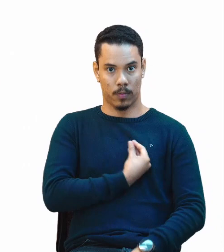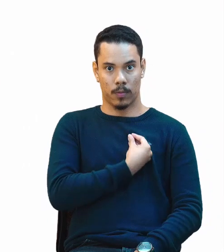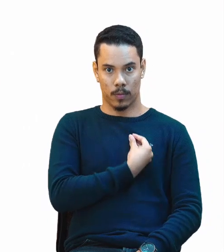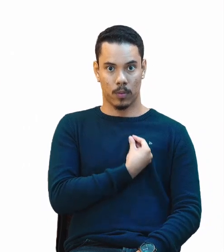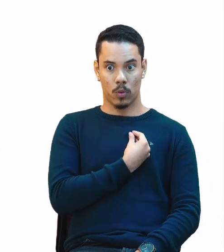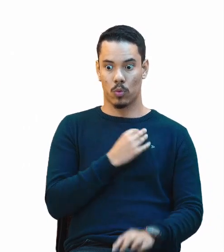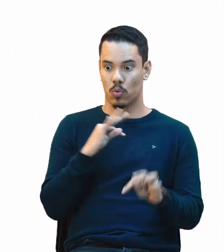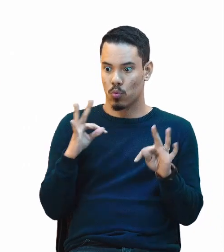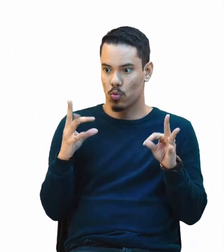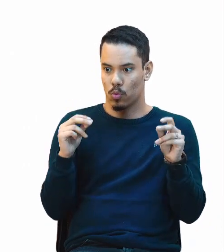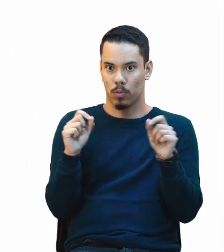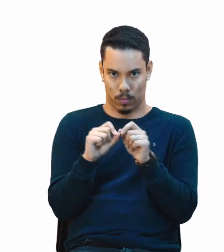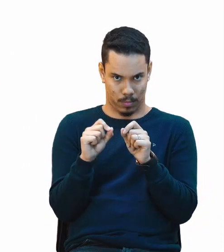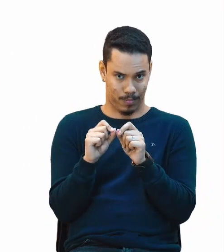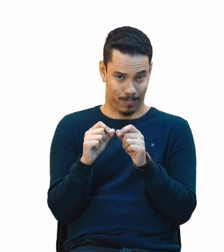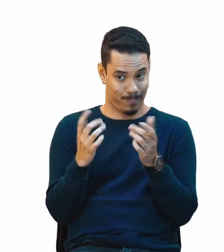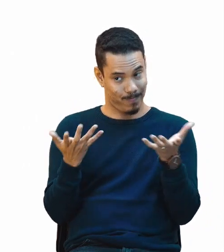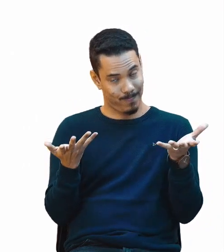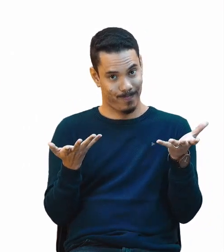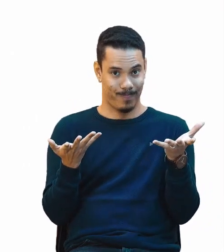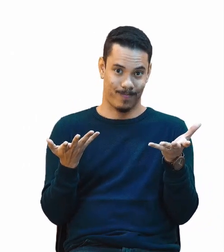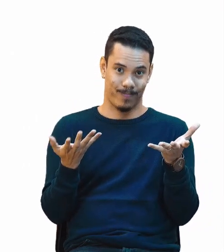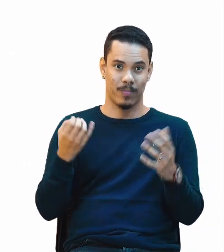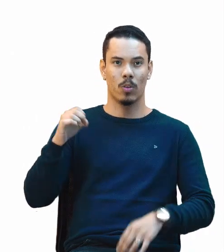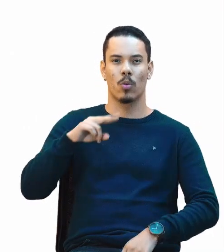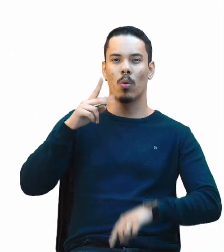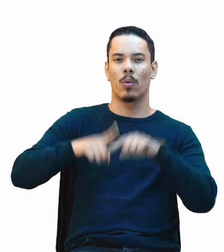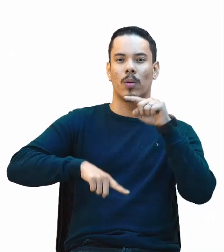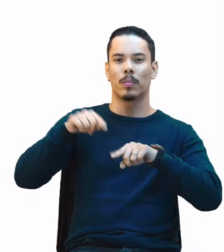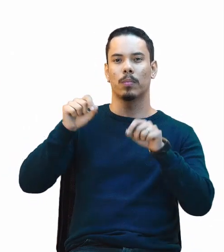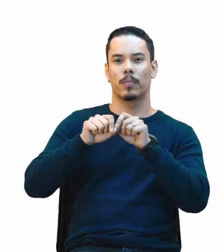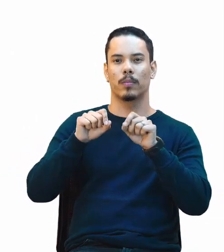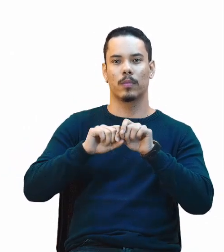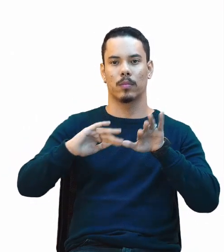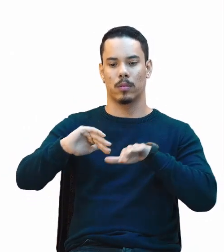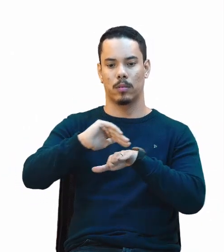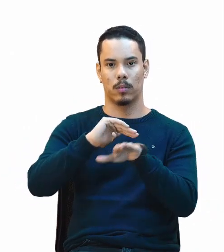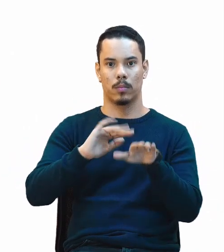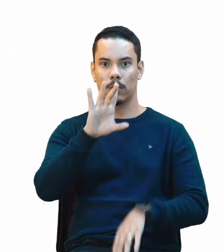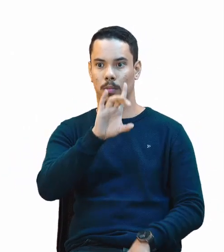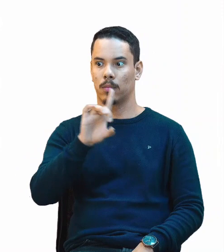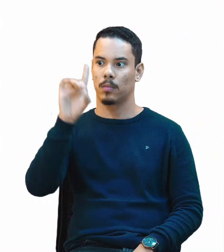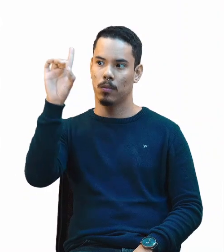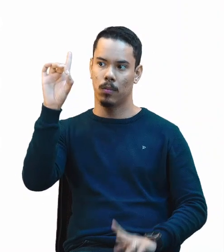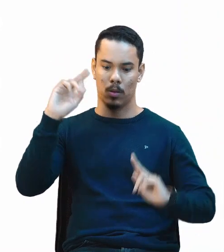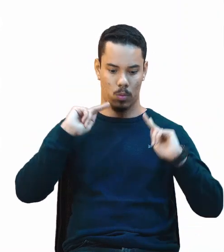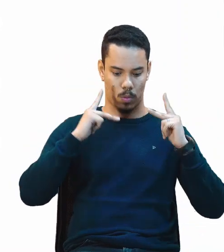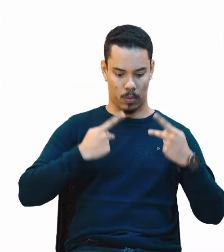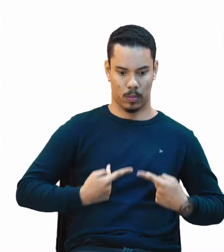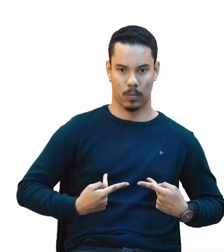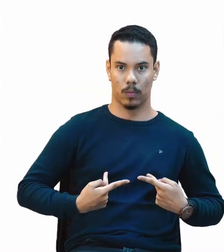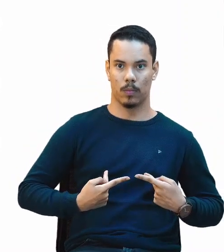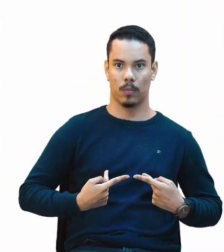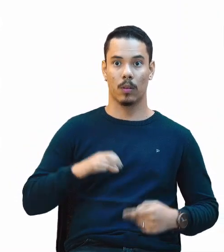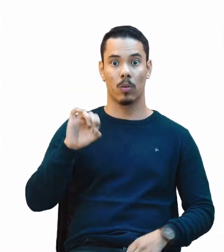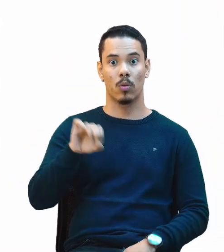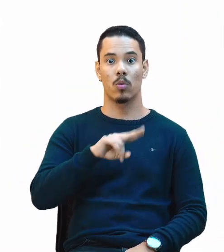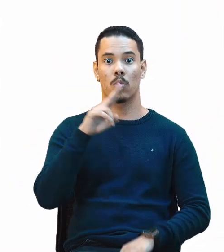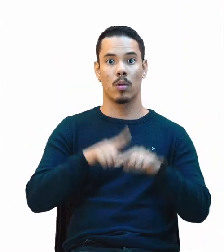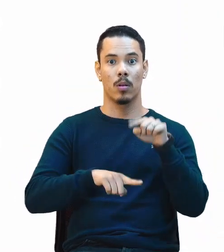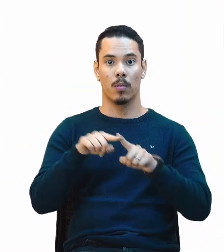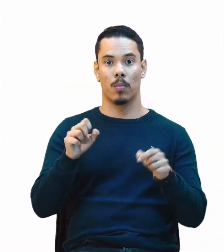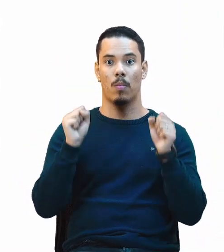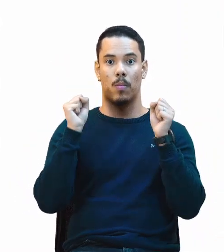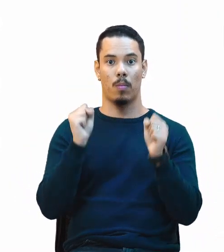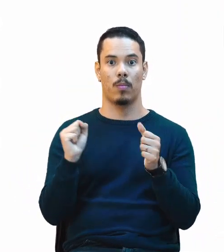feitas? Será? É o elemento que faz a separação entre Deus e humanos? É o elemento substancial que